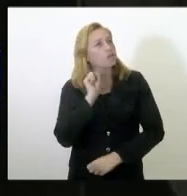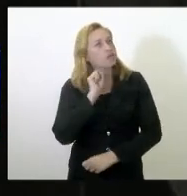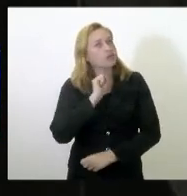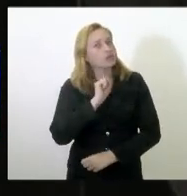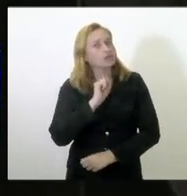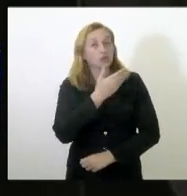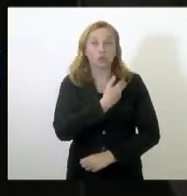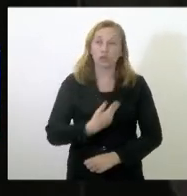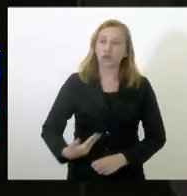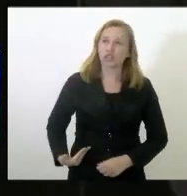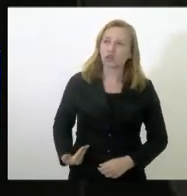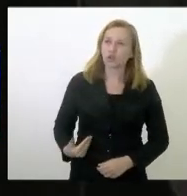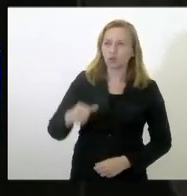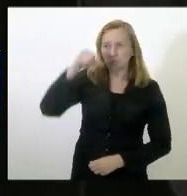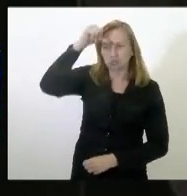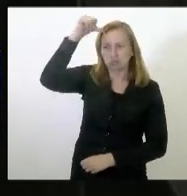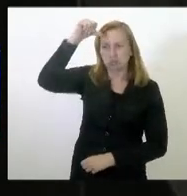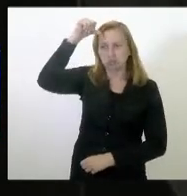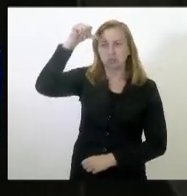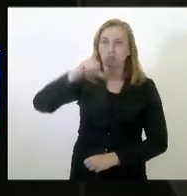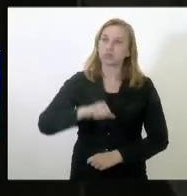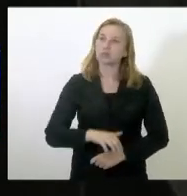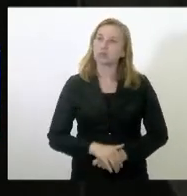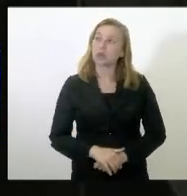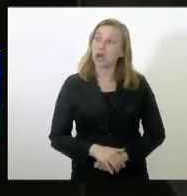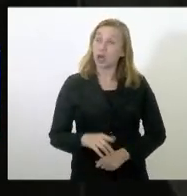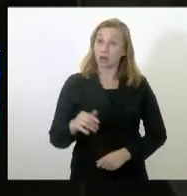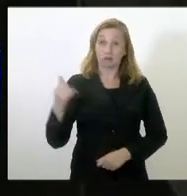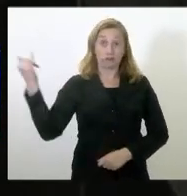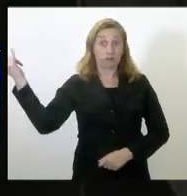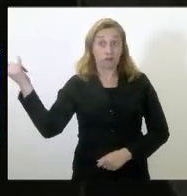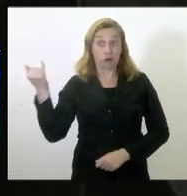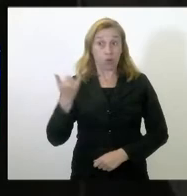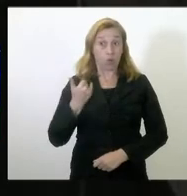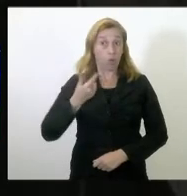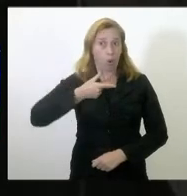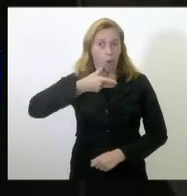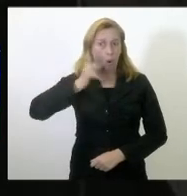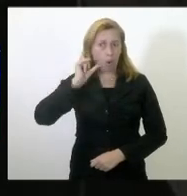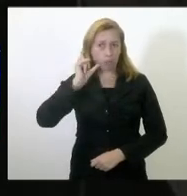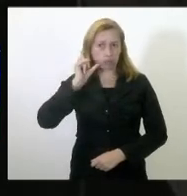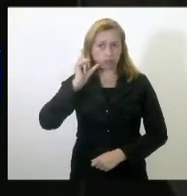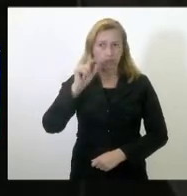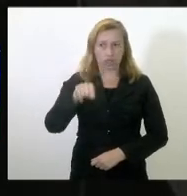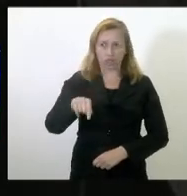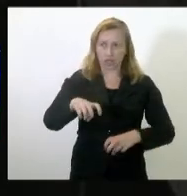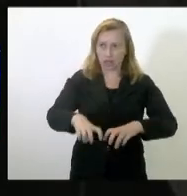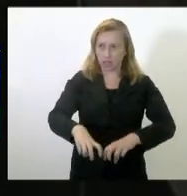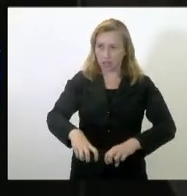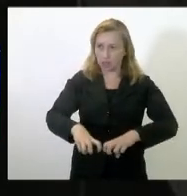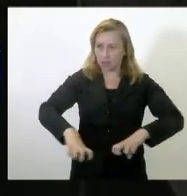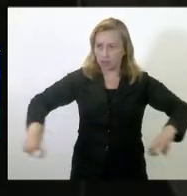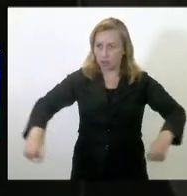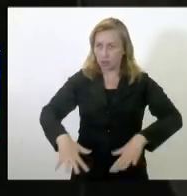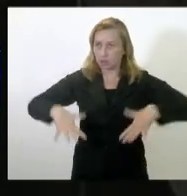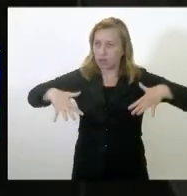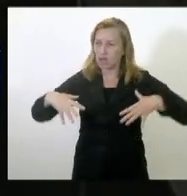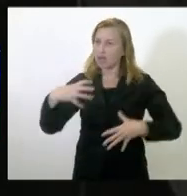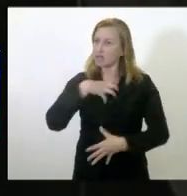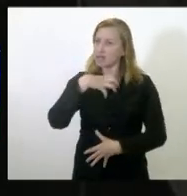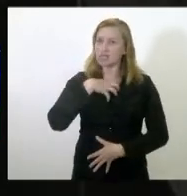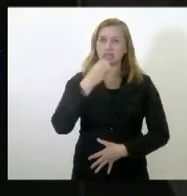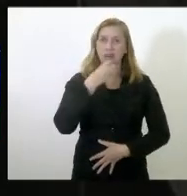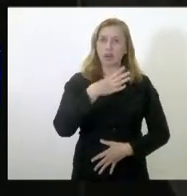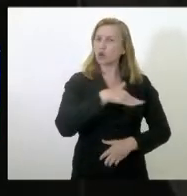do governador Cláudio Castro. Ele disse ontem, aqui no plenário, que ele se sente muito bem aqui com todos